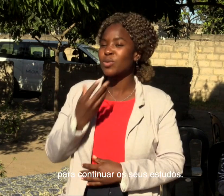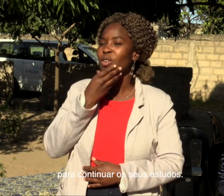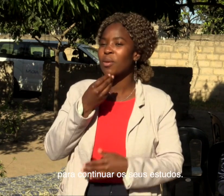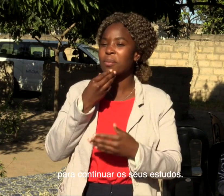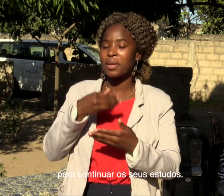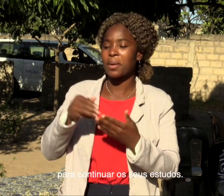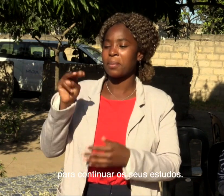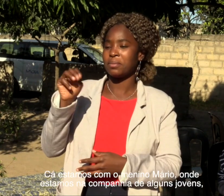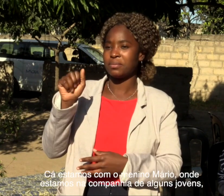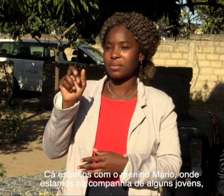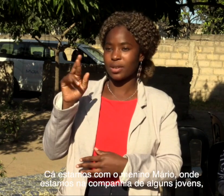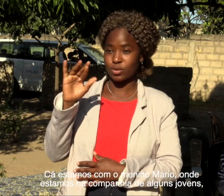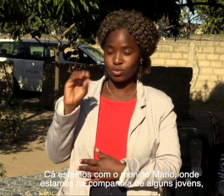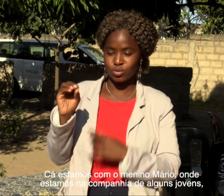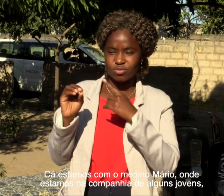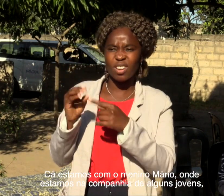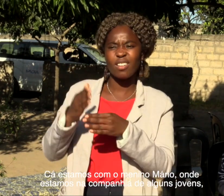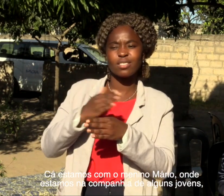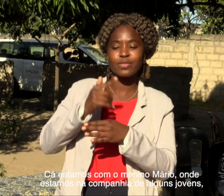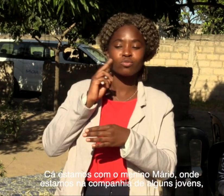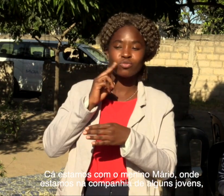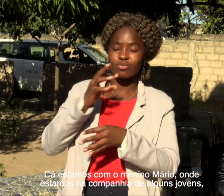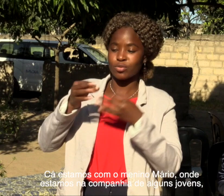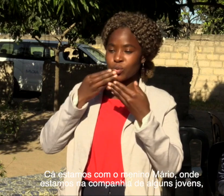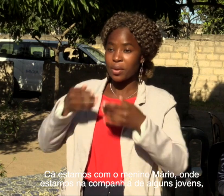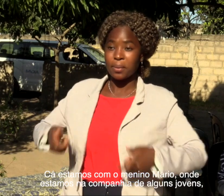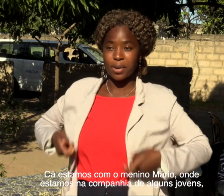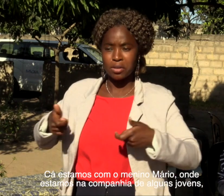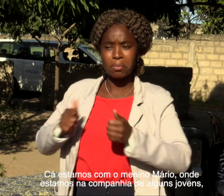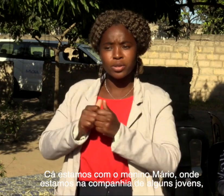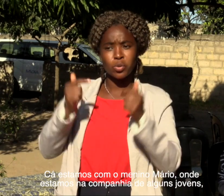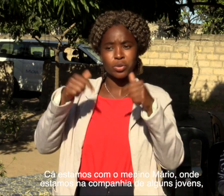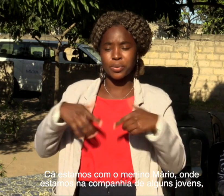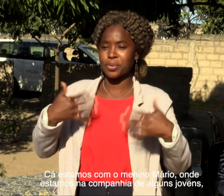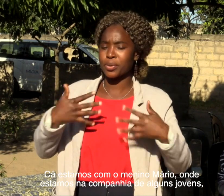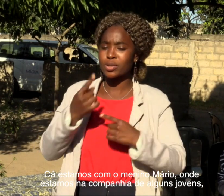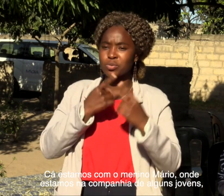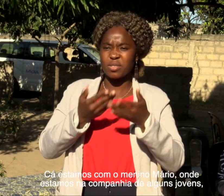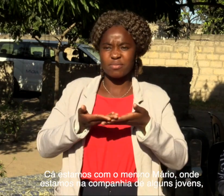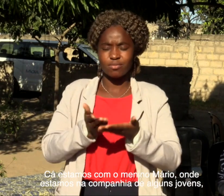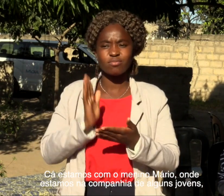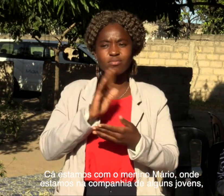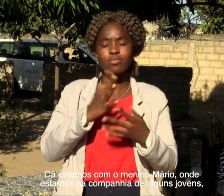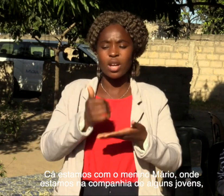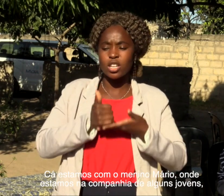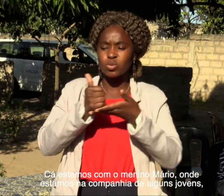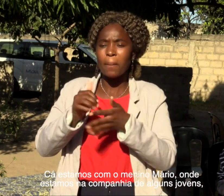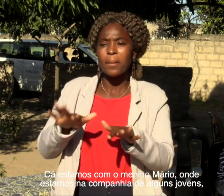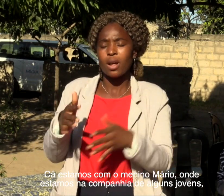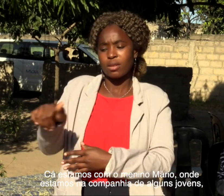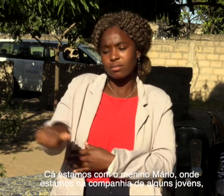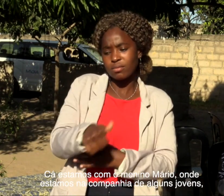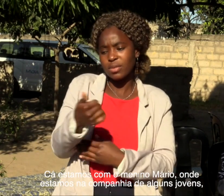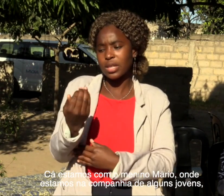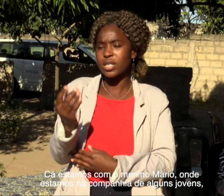estudos. E cá estamos com o menino Mário onde conseguimos estar